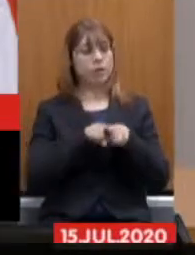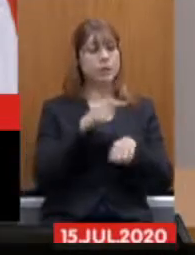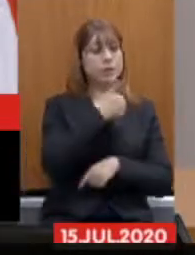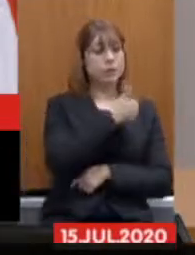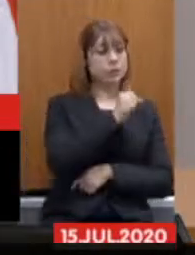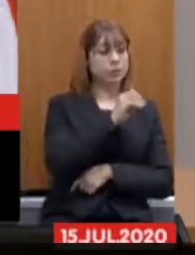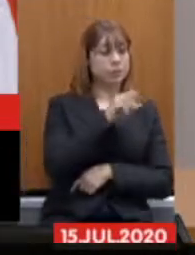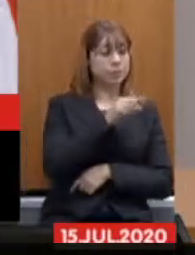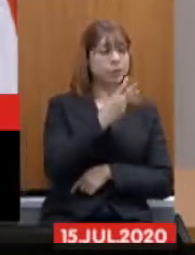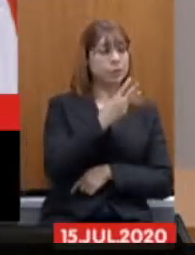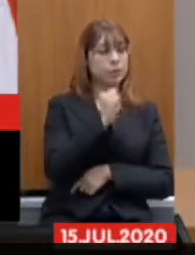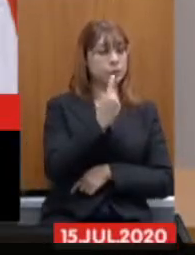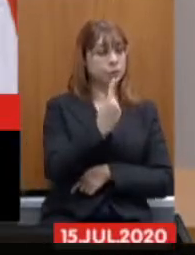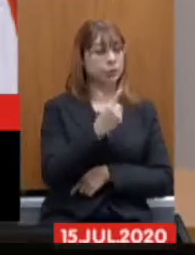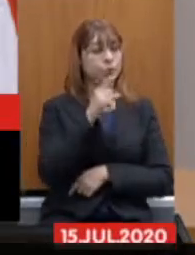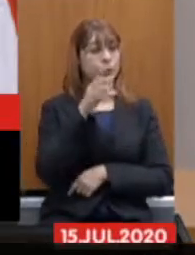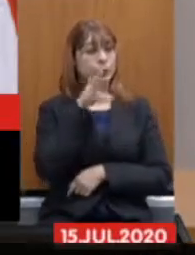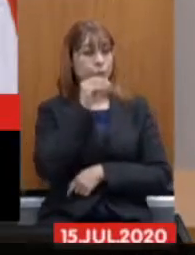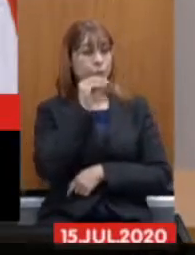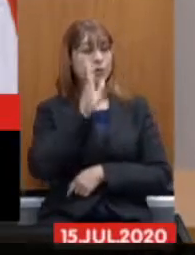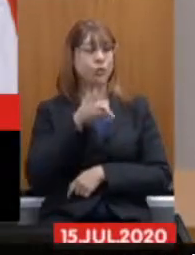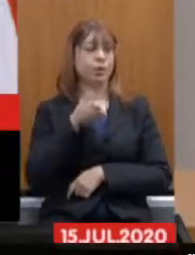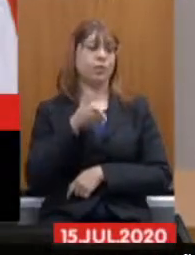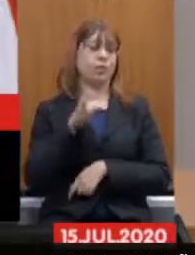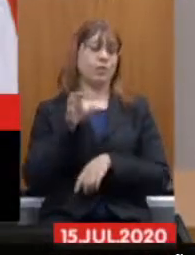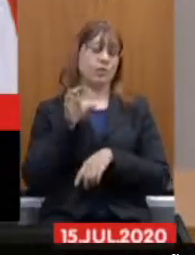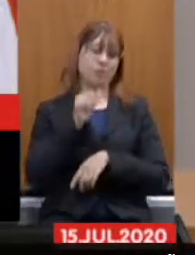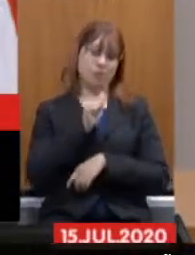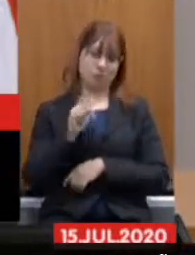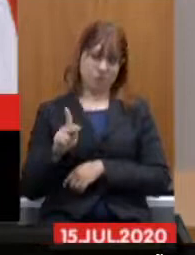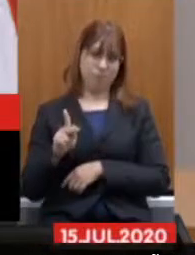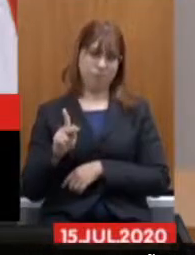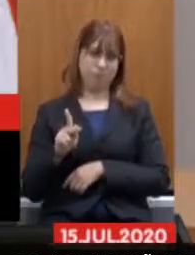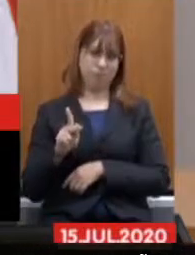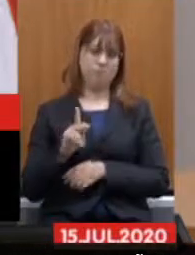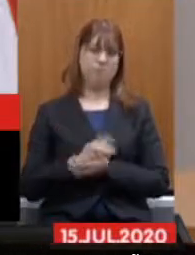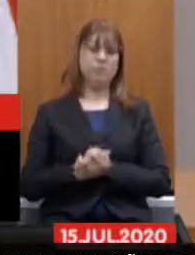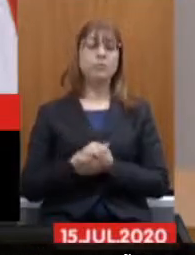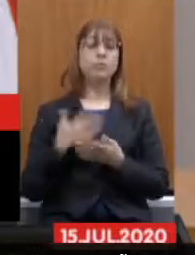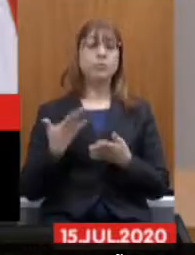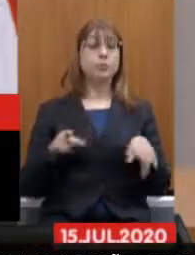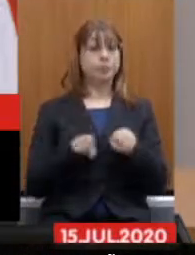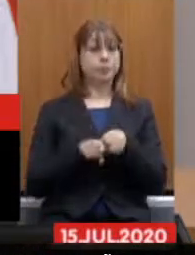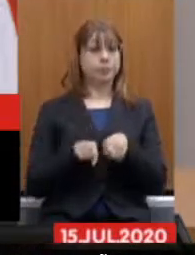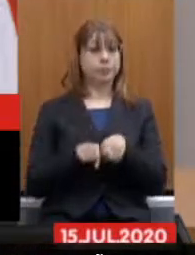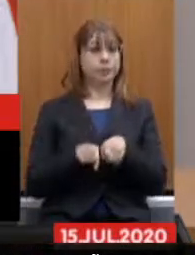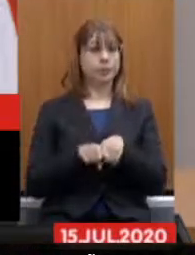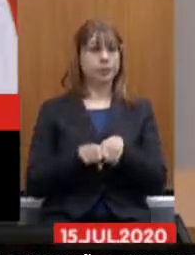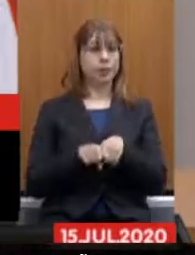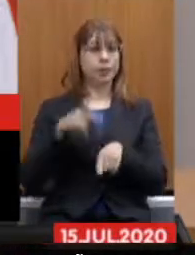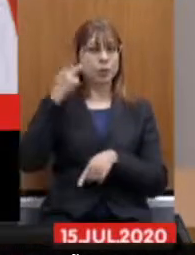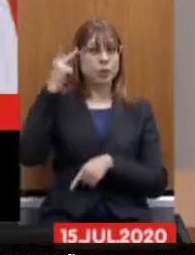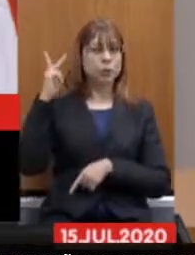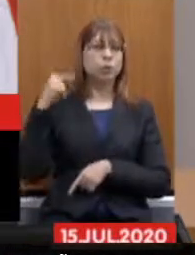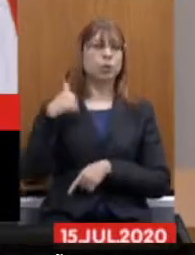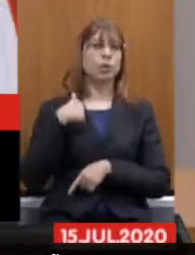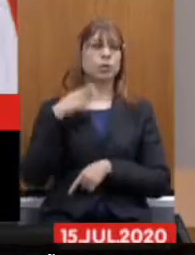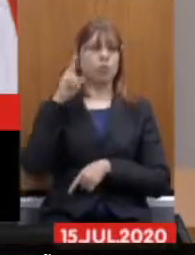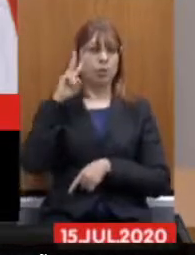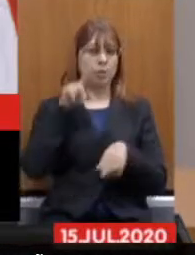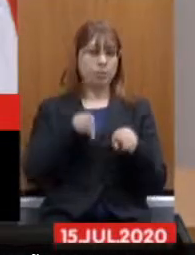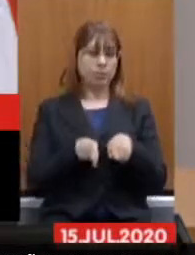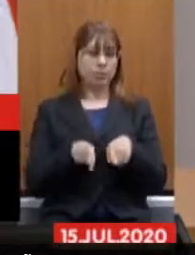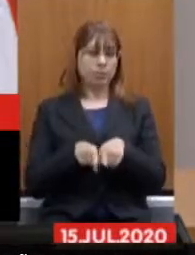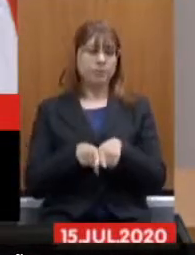180 1381 trabalhadores em educação aposentados e aí tem um recorte histórico que eu gostaria de